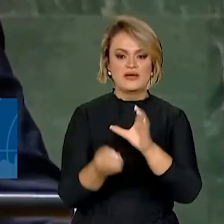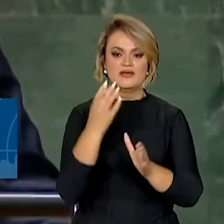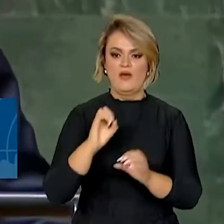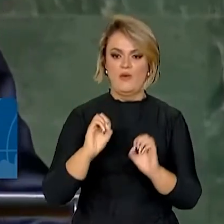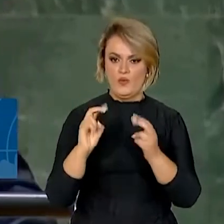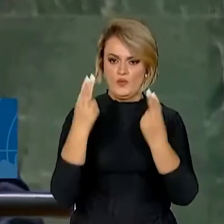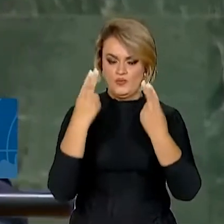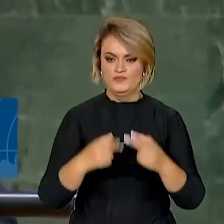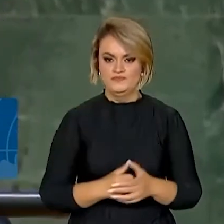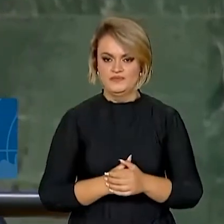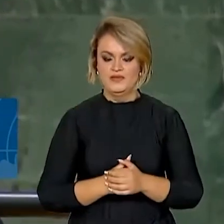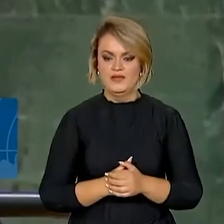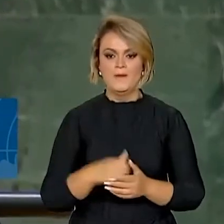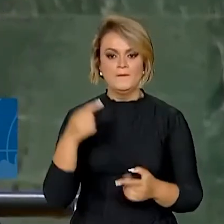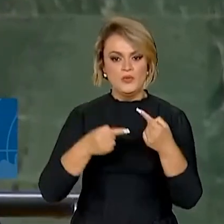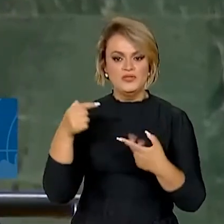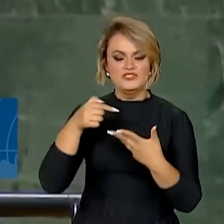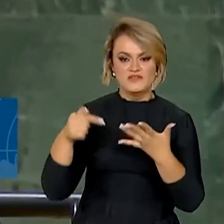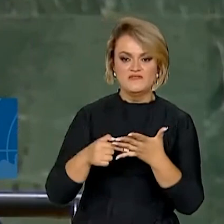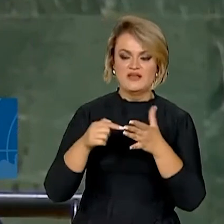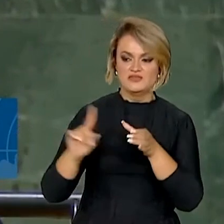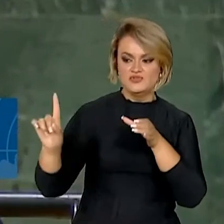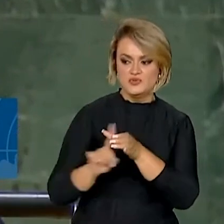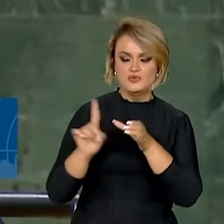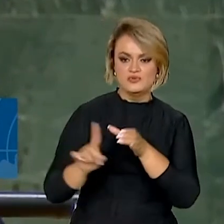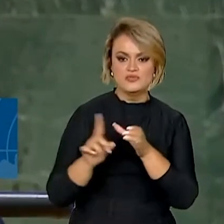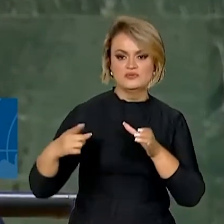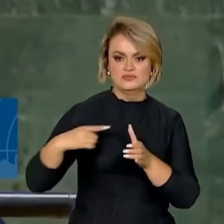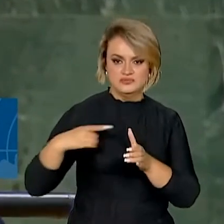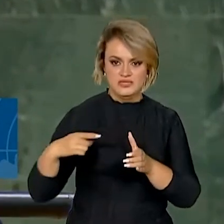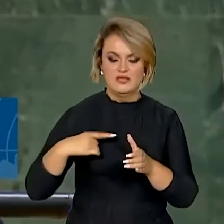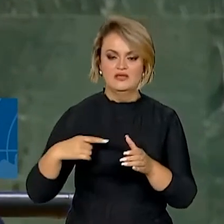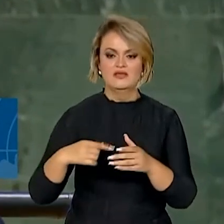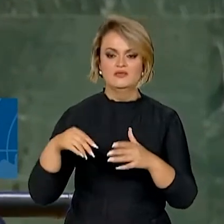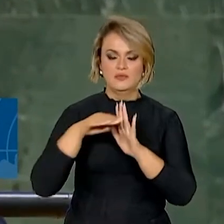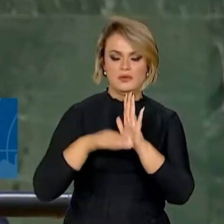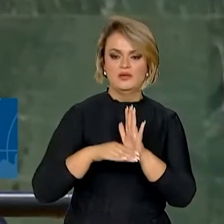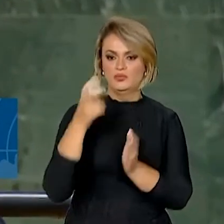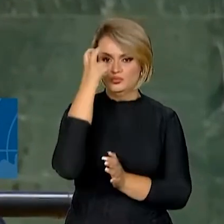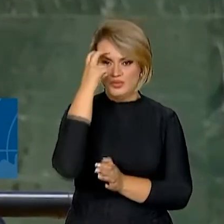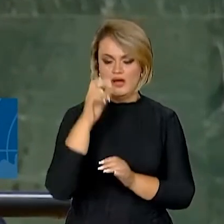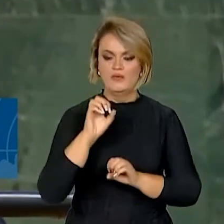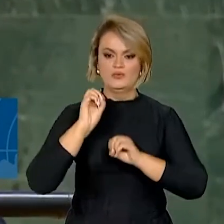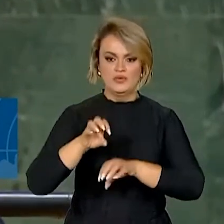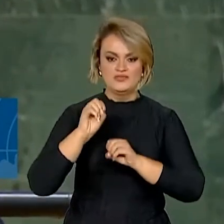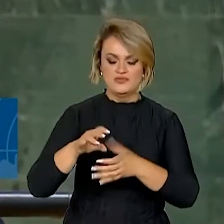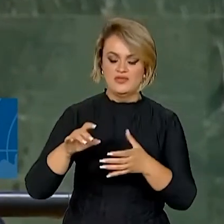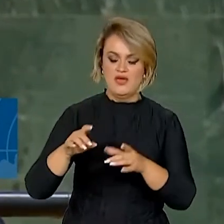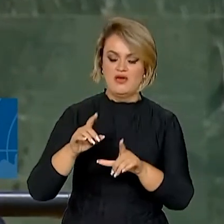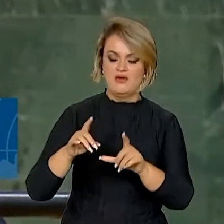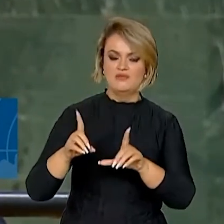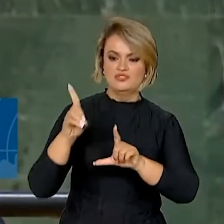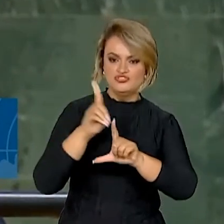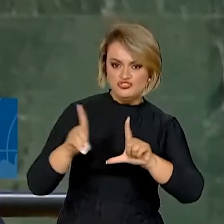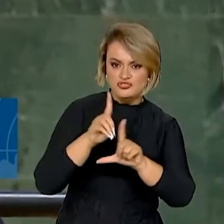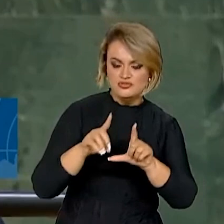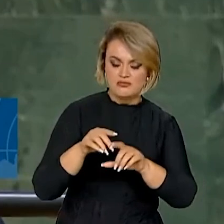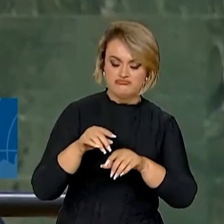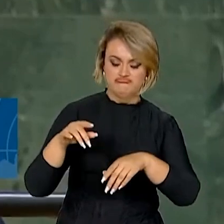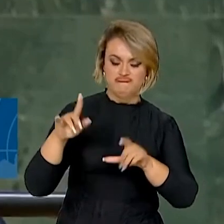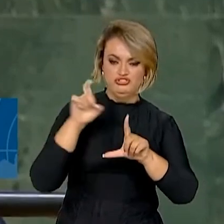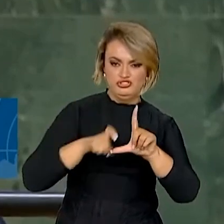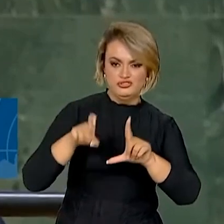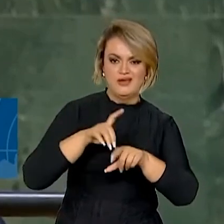ONU. Políticas ativas de inclusão nos planos cultural, educacional e digital são